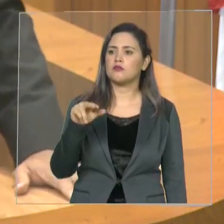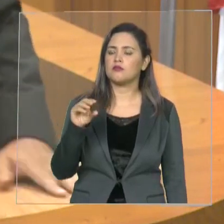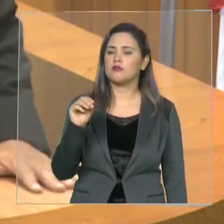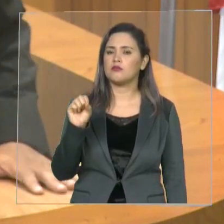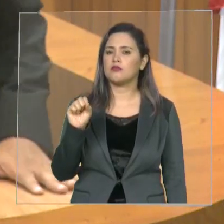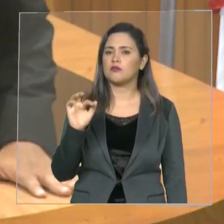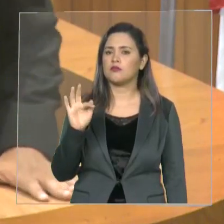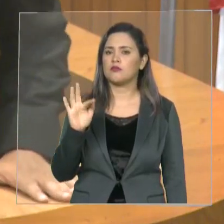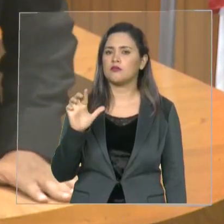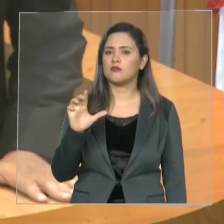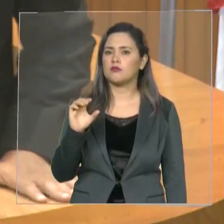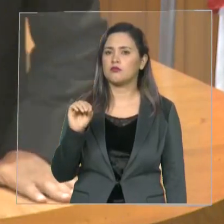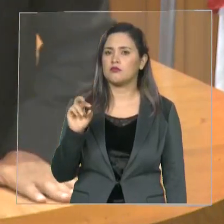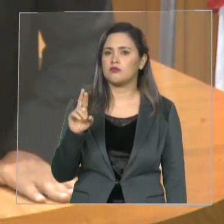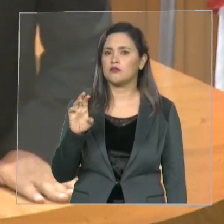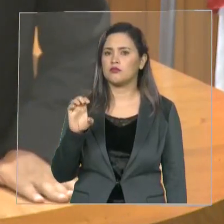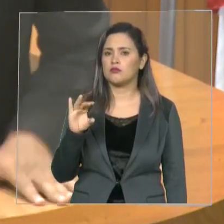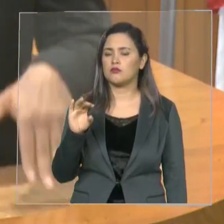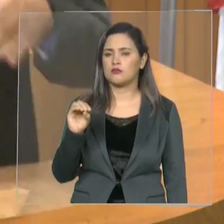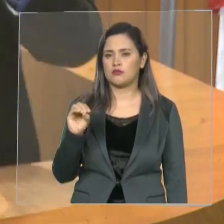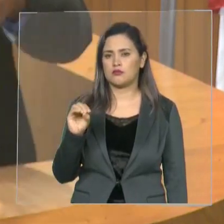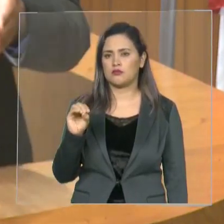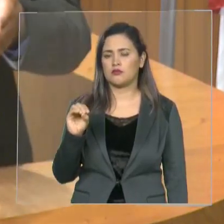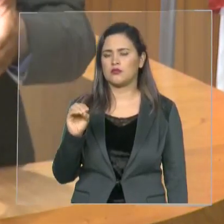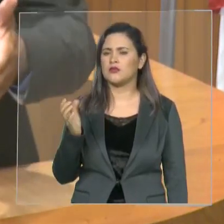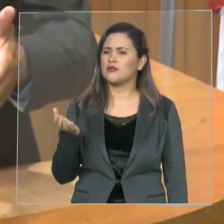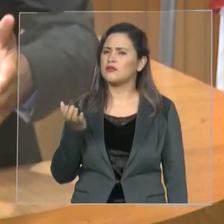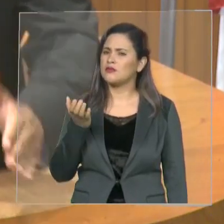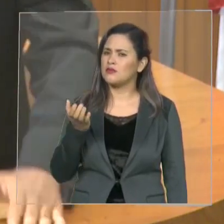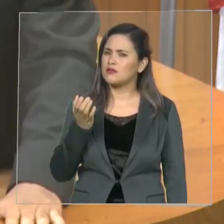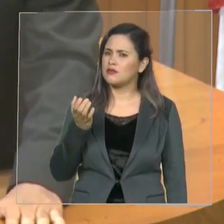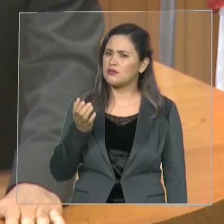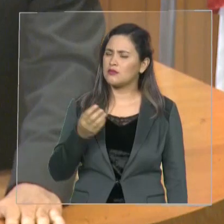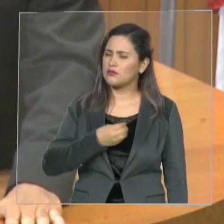até gostaria que o deputado Carlinhos estivesse aqui,